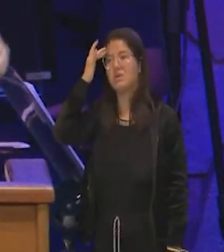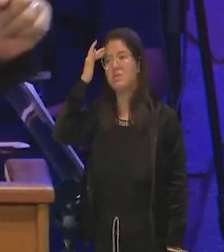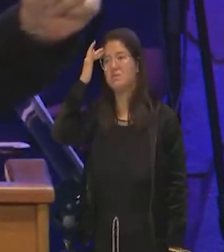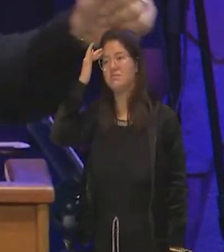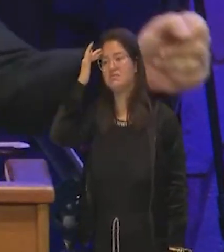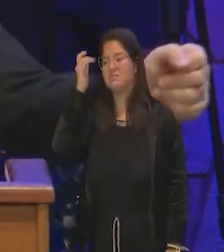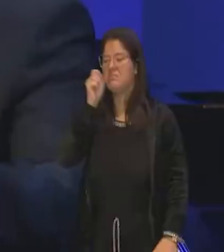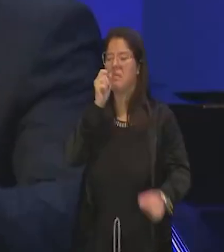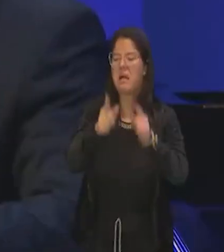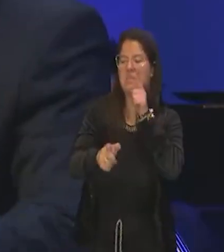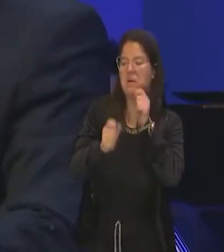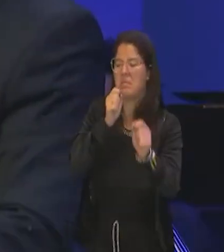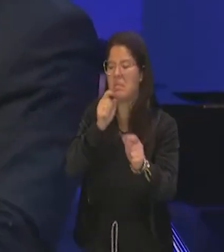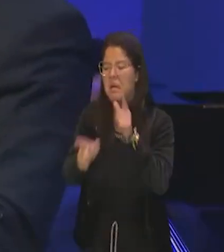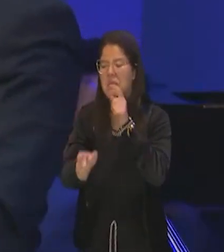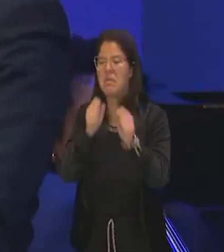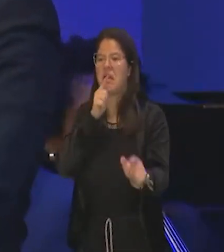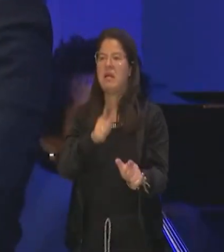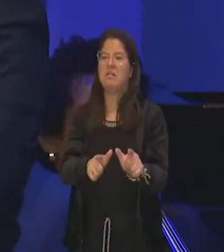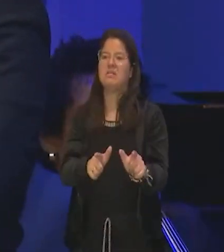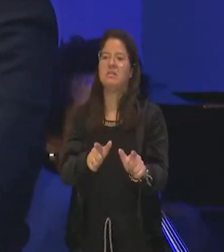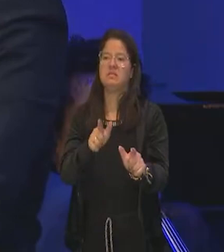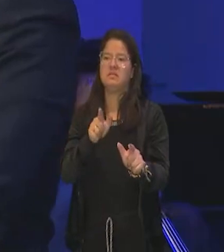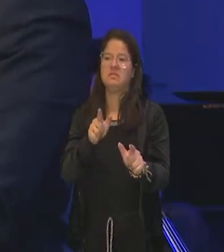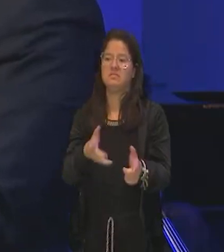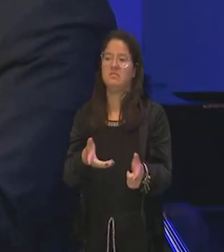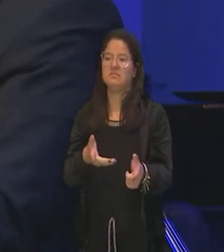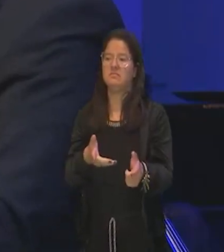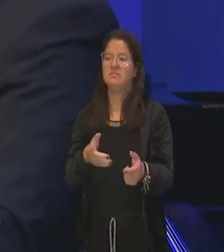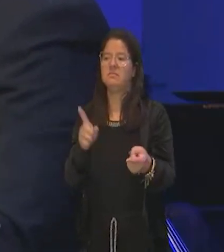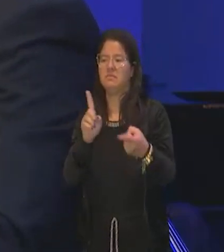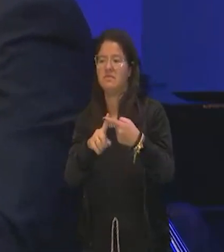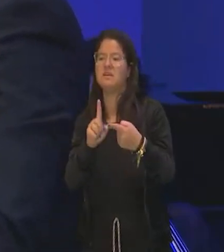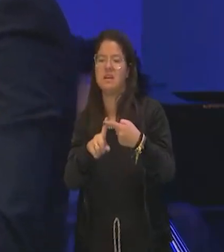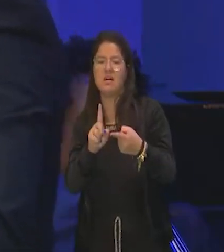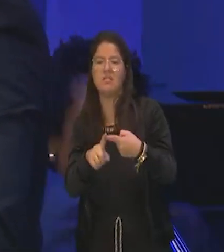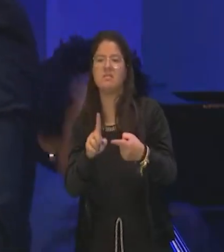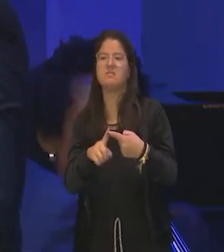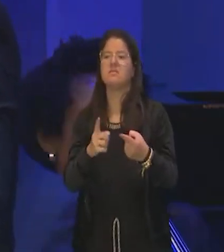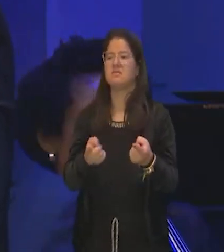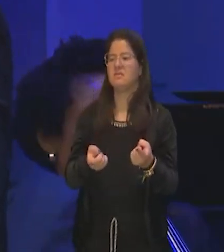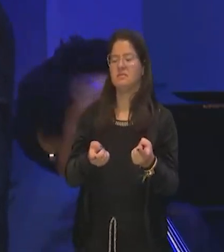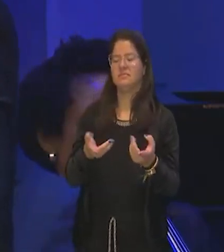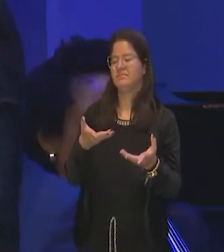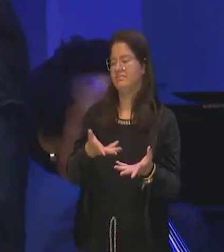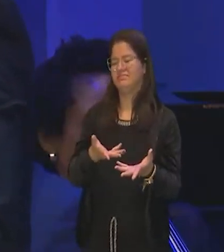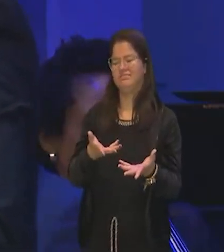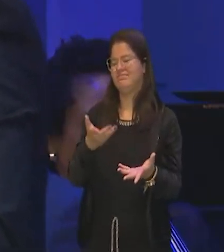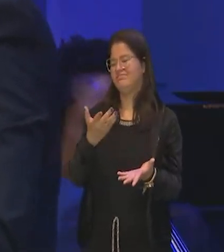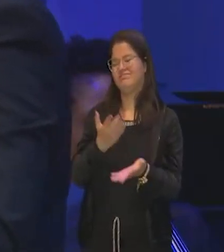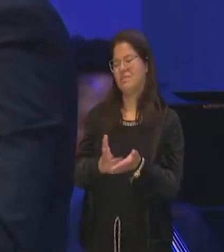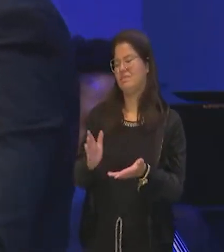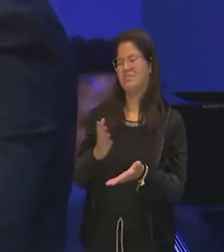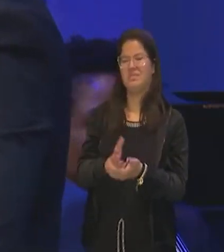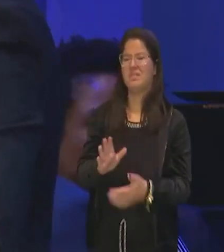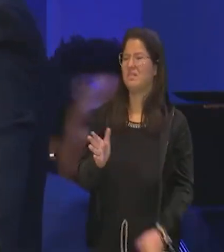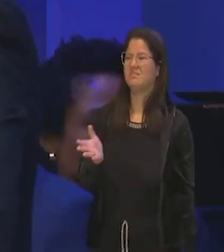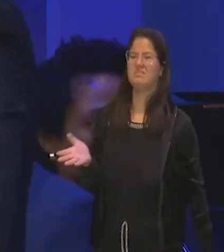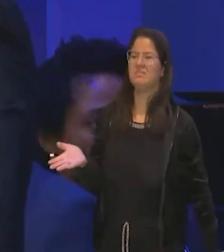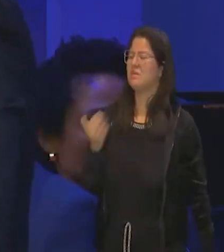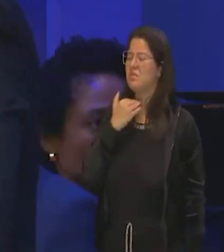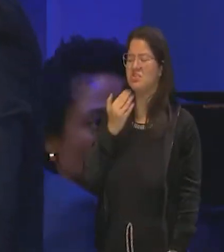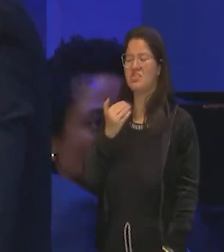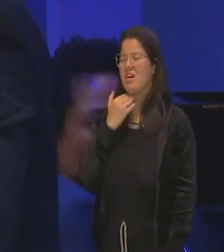não devolve com a mesma moeda. E quem vai orar pedindo a Deus por aquela situação, inclusive